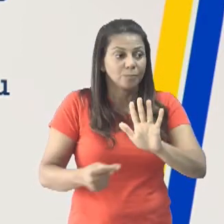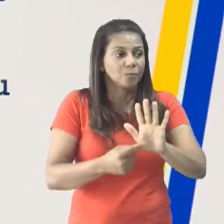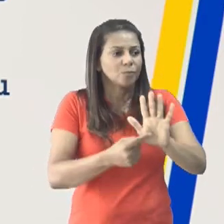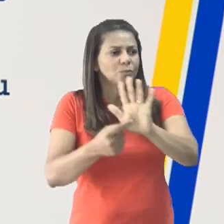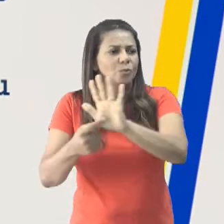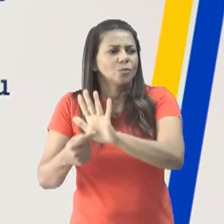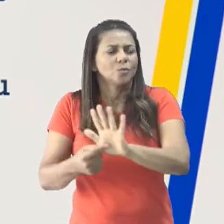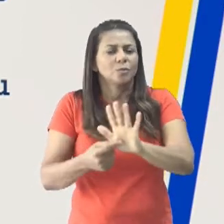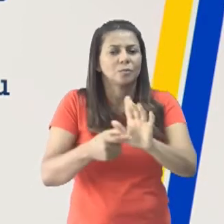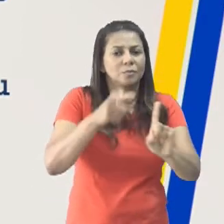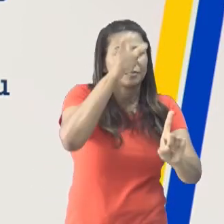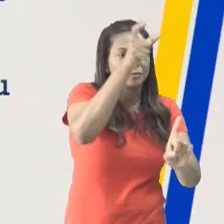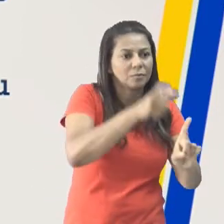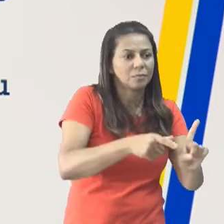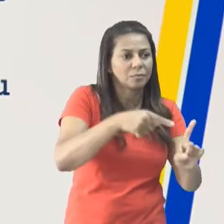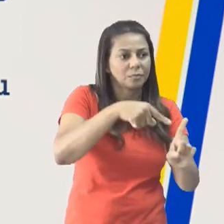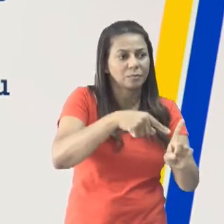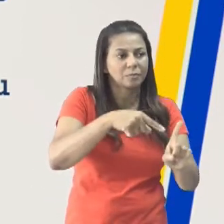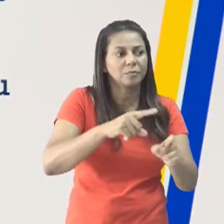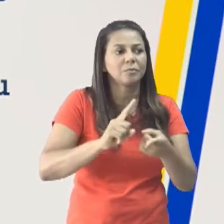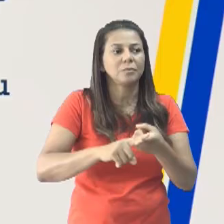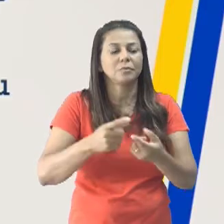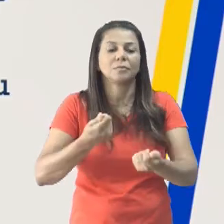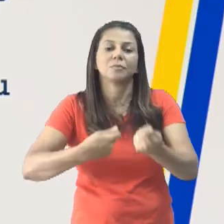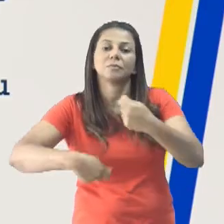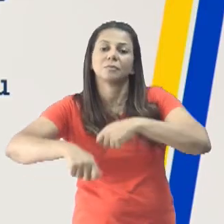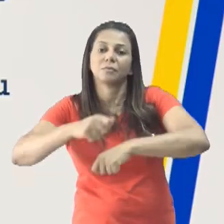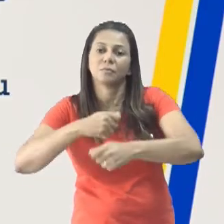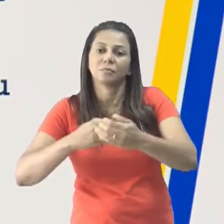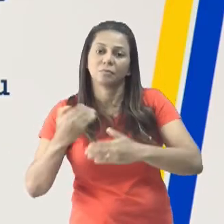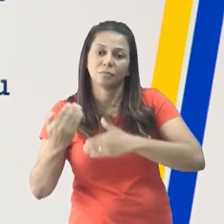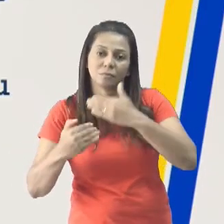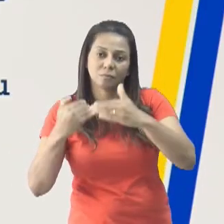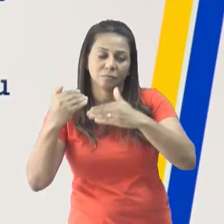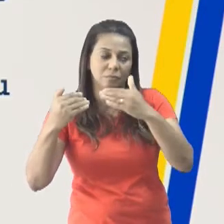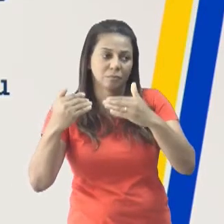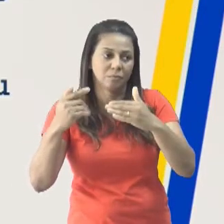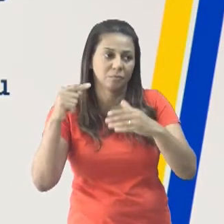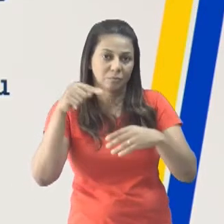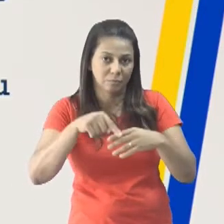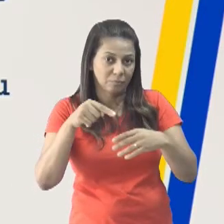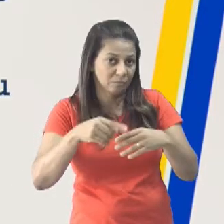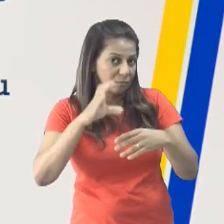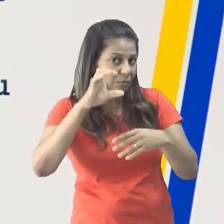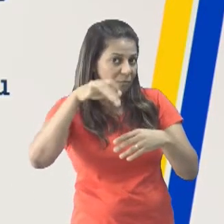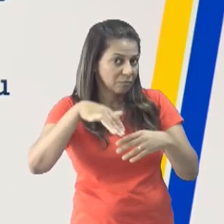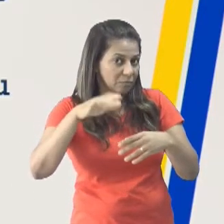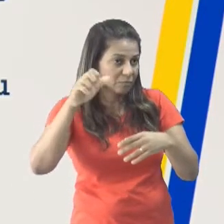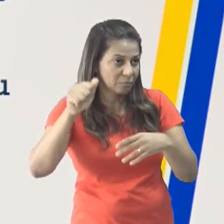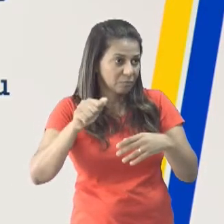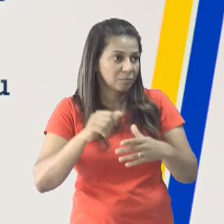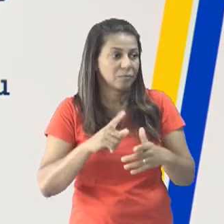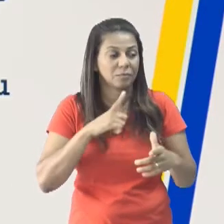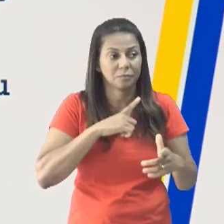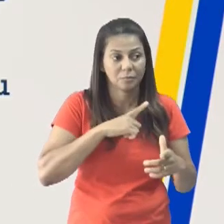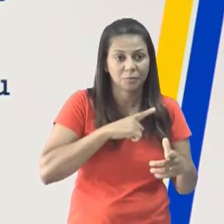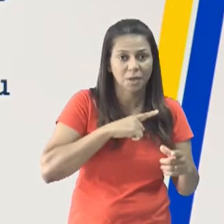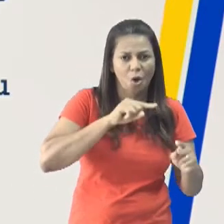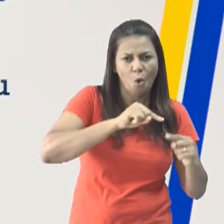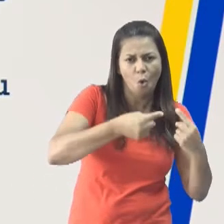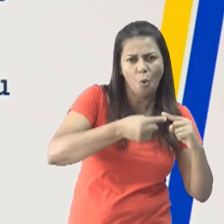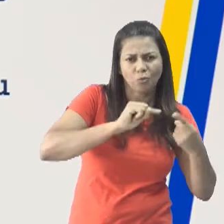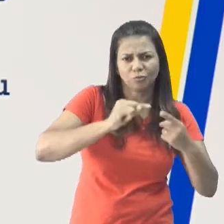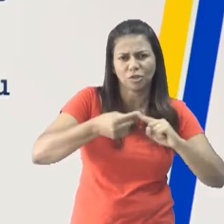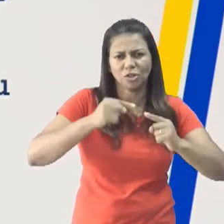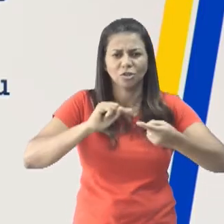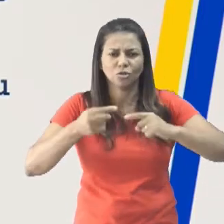tanto dos personagens quanto da ação que vai ser desenvolvida naquela cena. Tem um conflito,